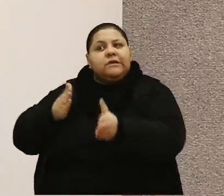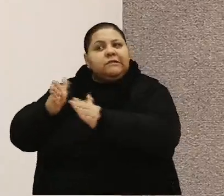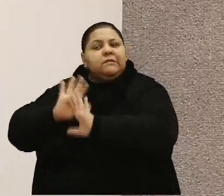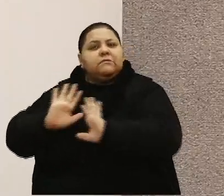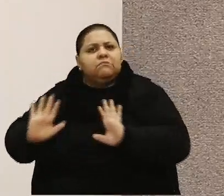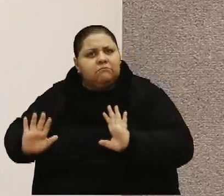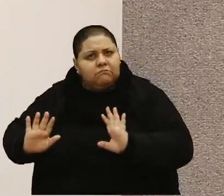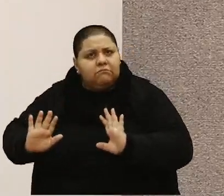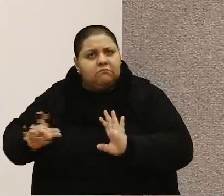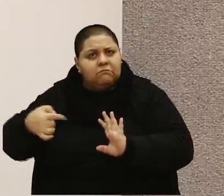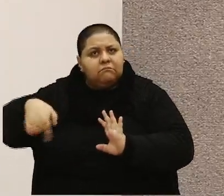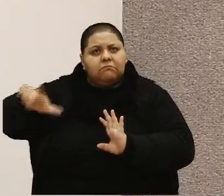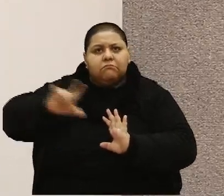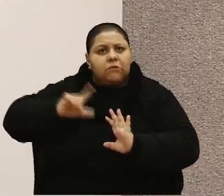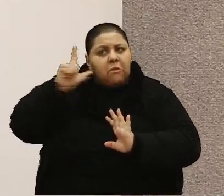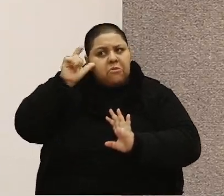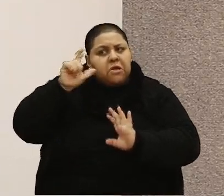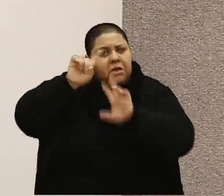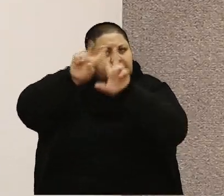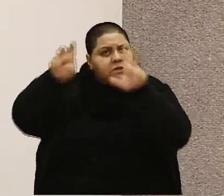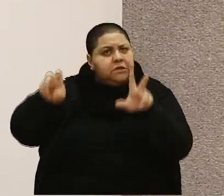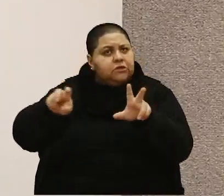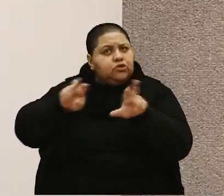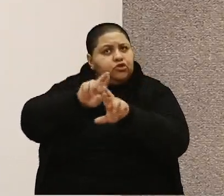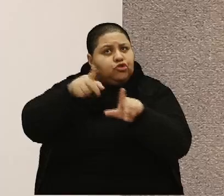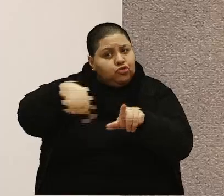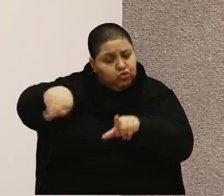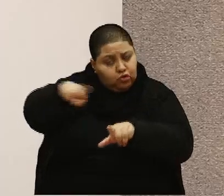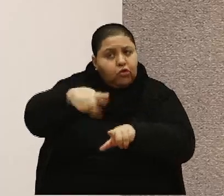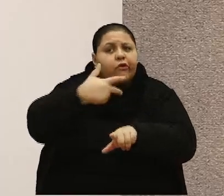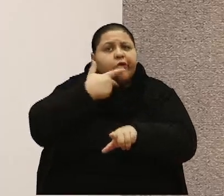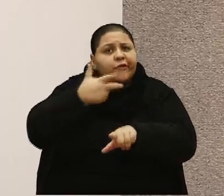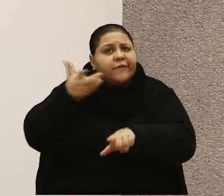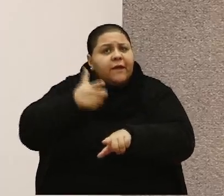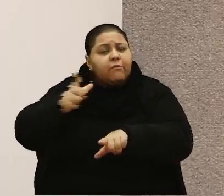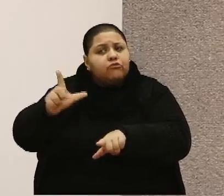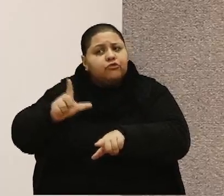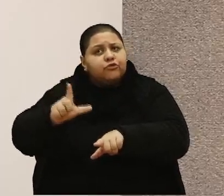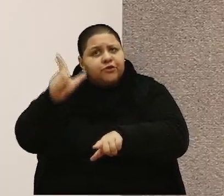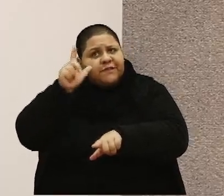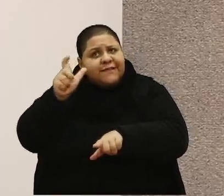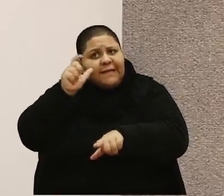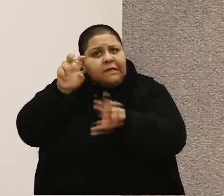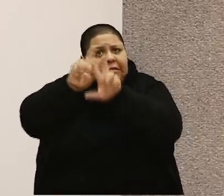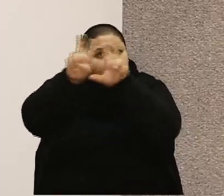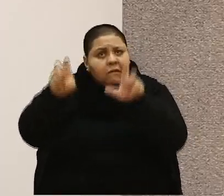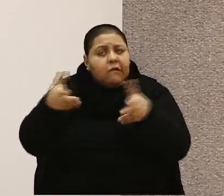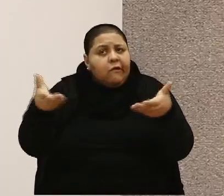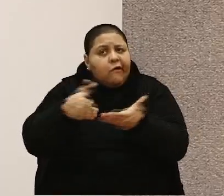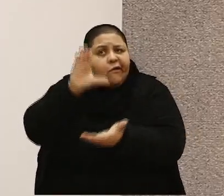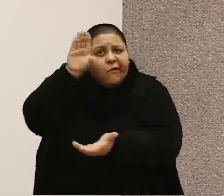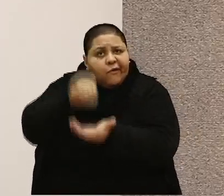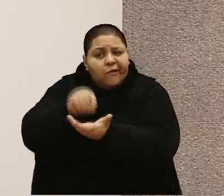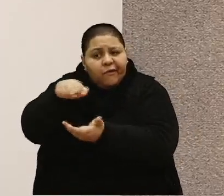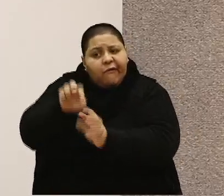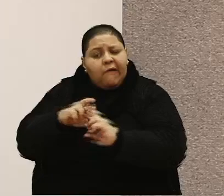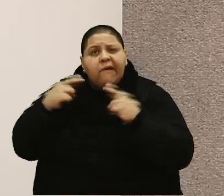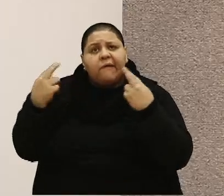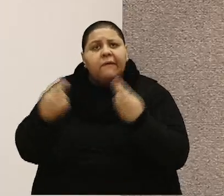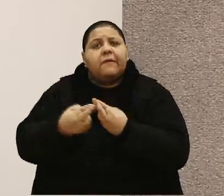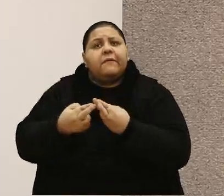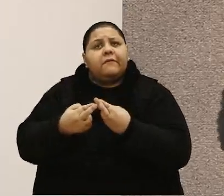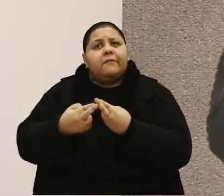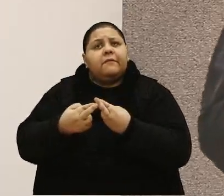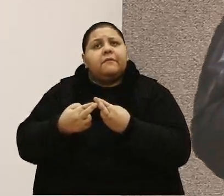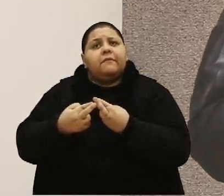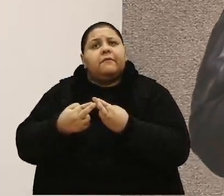parece que nós não temos interesse na pauta, pelo contrário, todos nós nos manifestamos aquele dia, temos interesse, então que fique registrado que essa reunião é